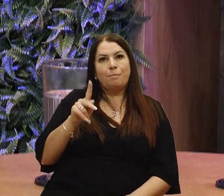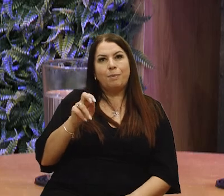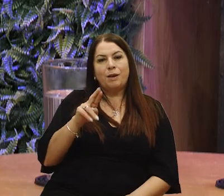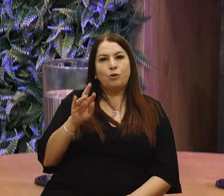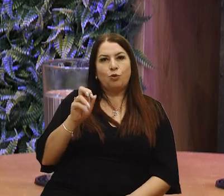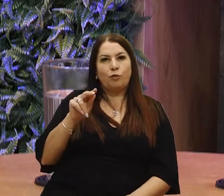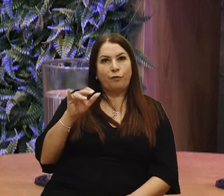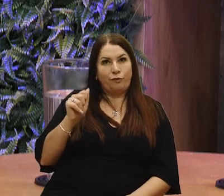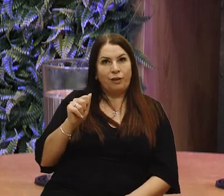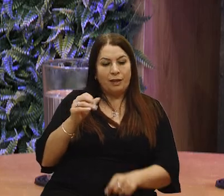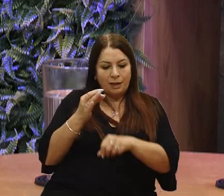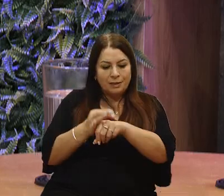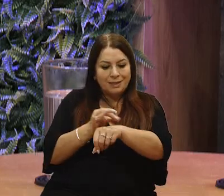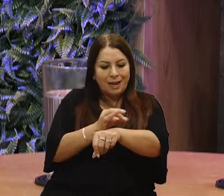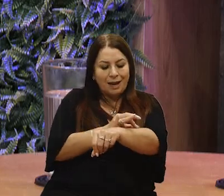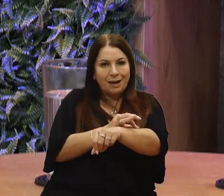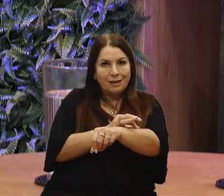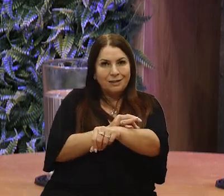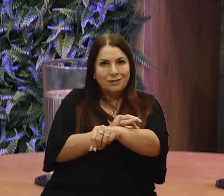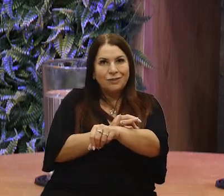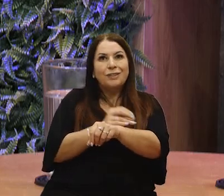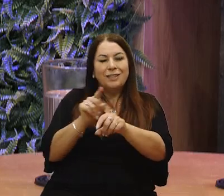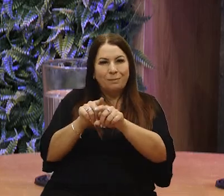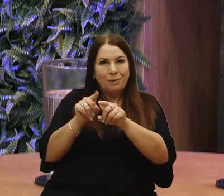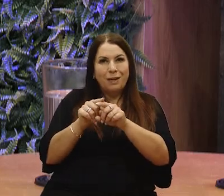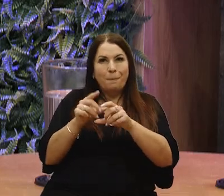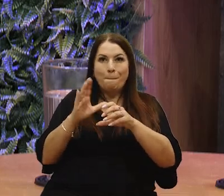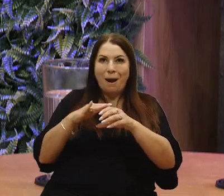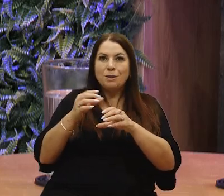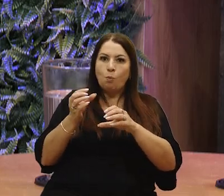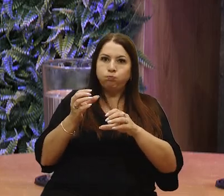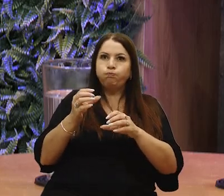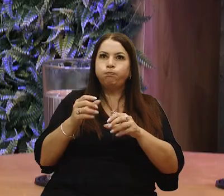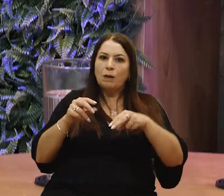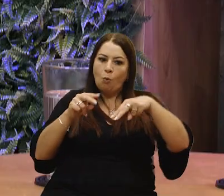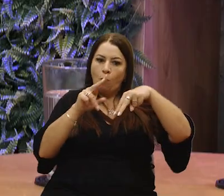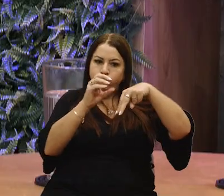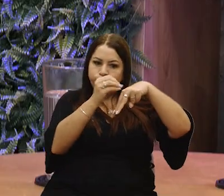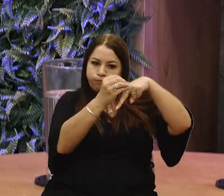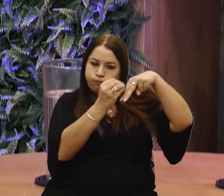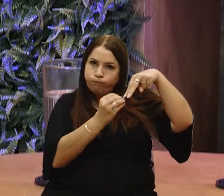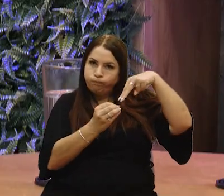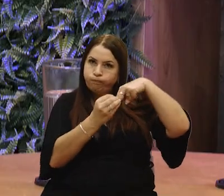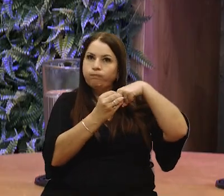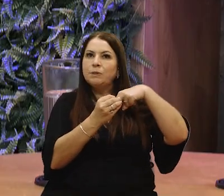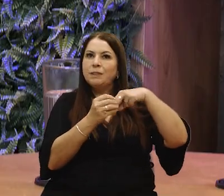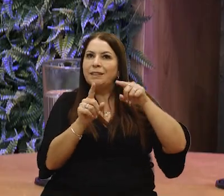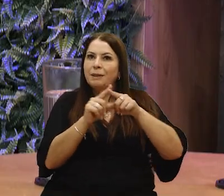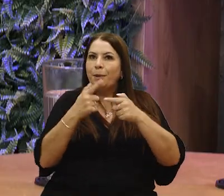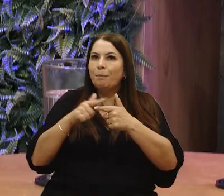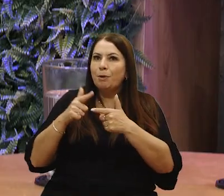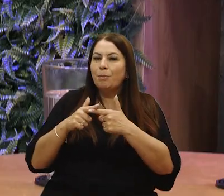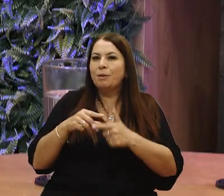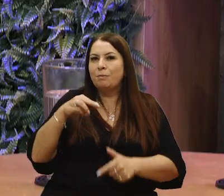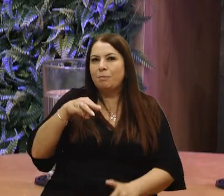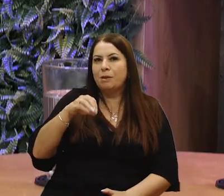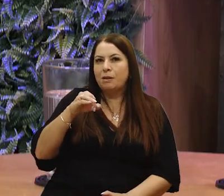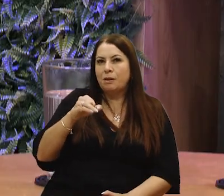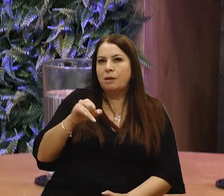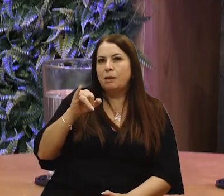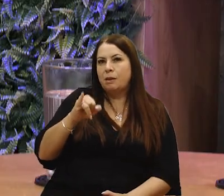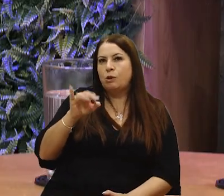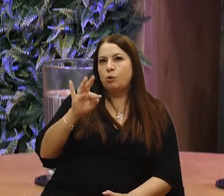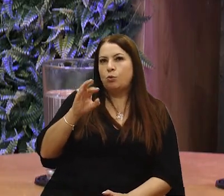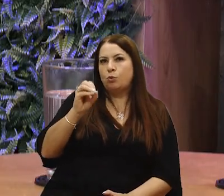a gente não pode abrir mão da musculação. A natação, a hidroginástica, ela é muito indicada, devido à questão da água mesmo, de já fazer essa drenagem natural